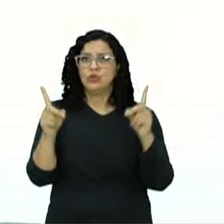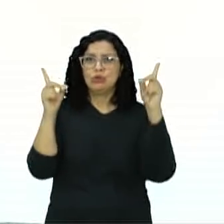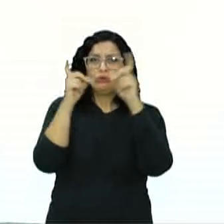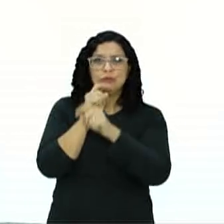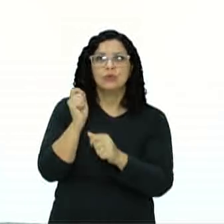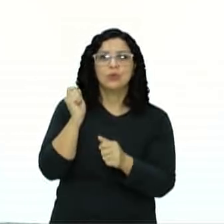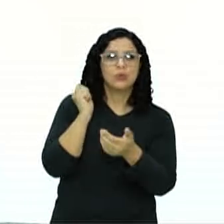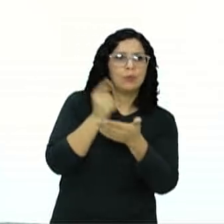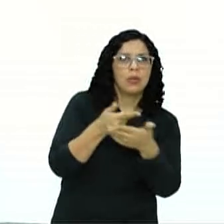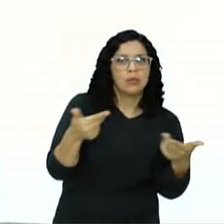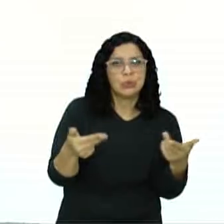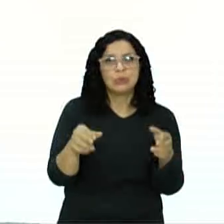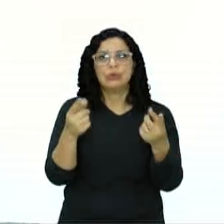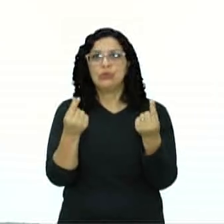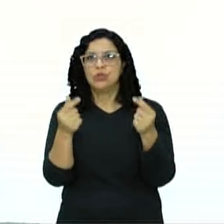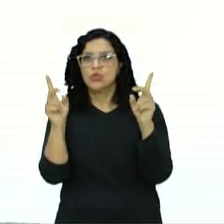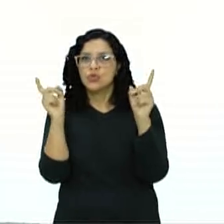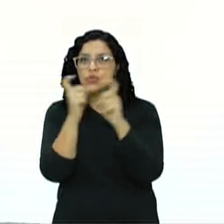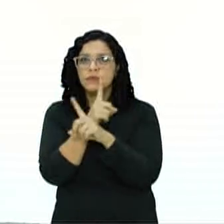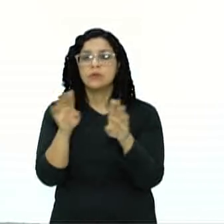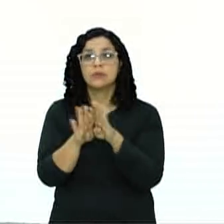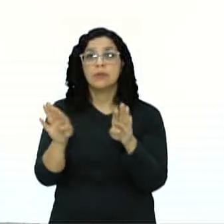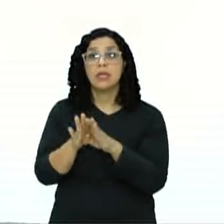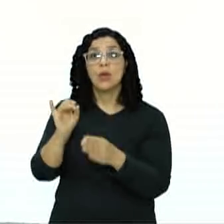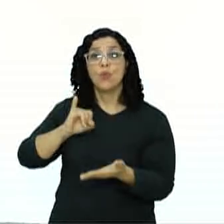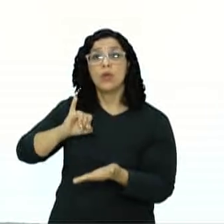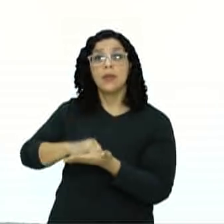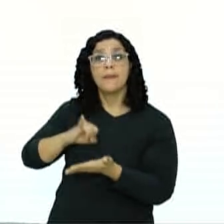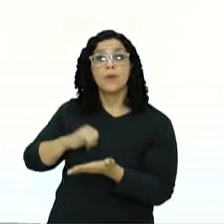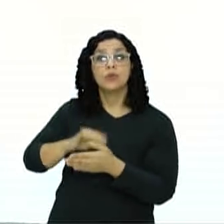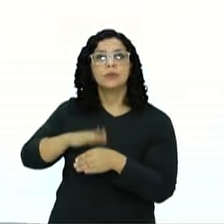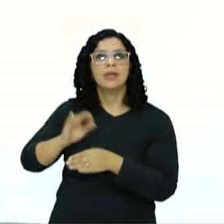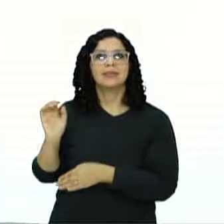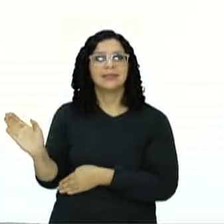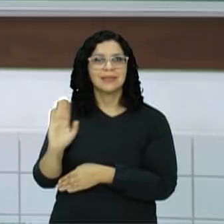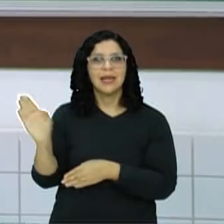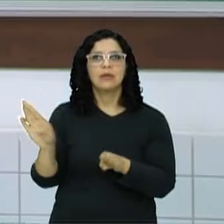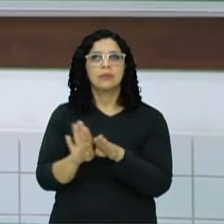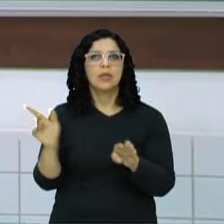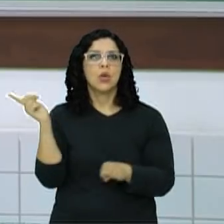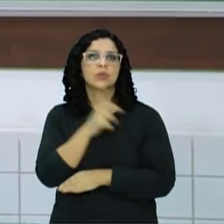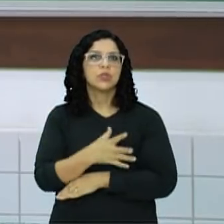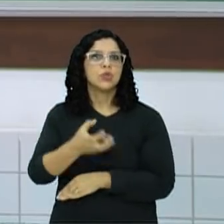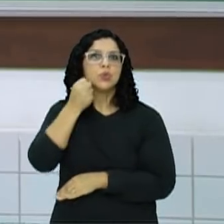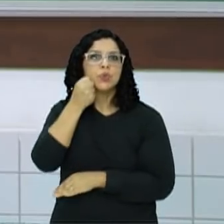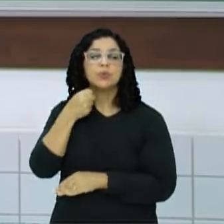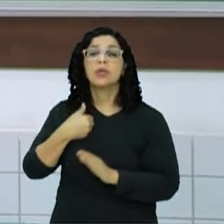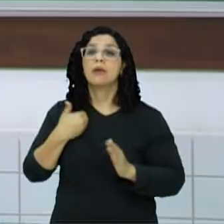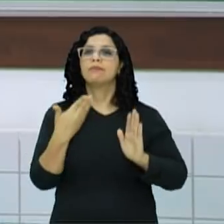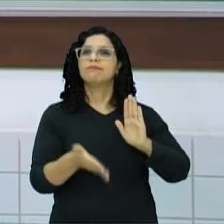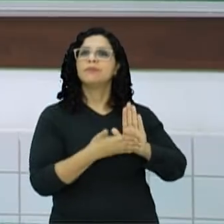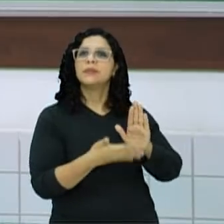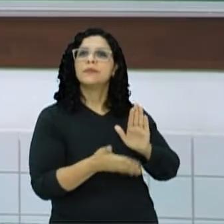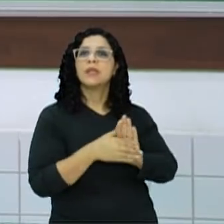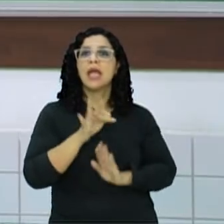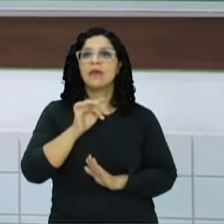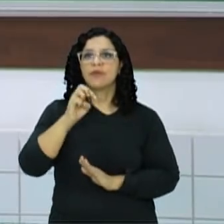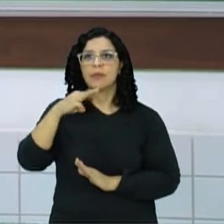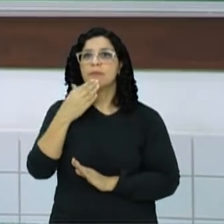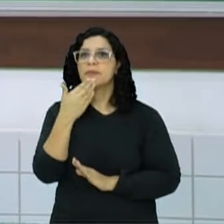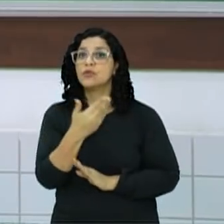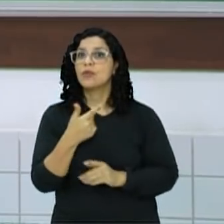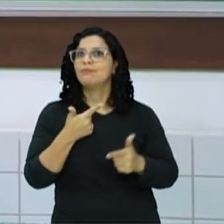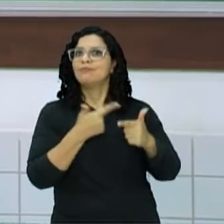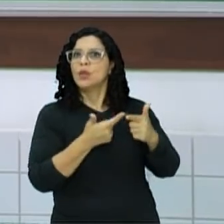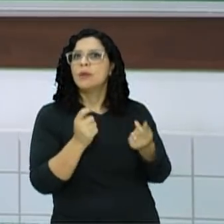dificuldade de acesso ao dinheiro, e ainda elevou os impostos para aumentar a receita, como era a exigência do FMI. Então você tem um